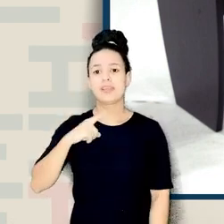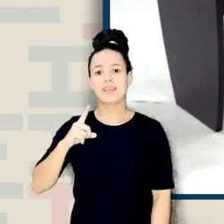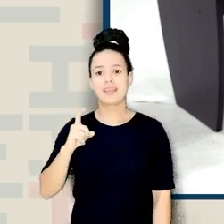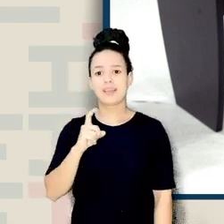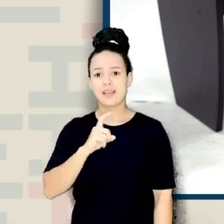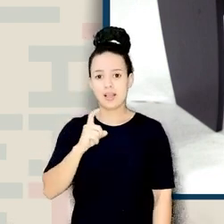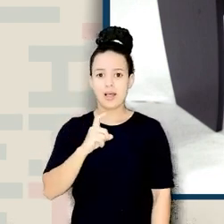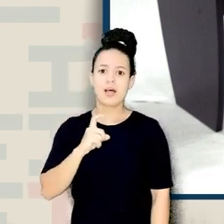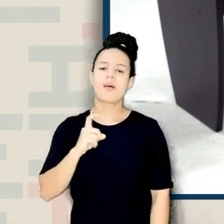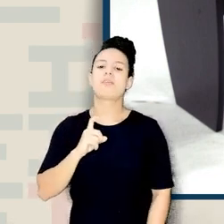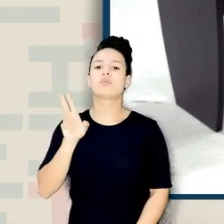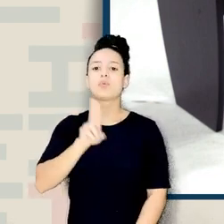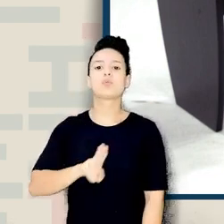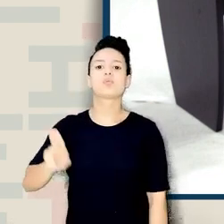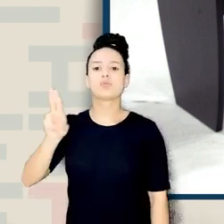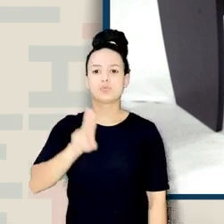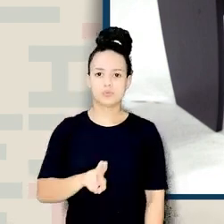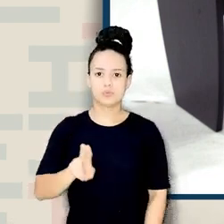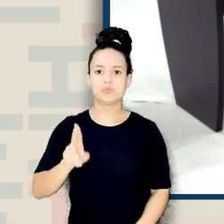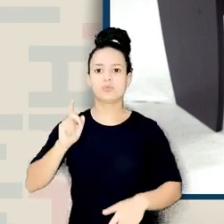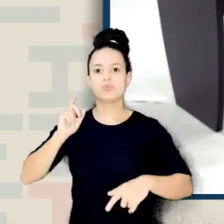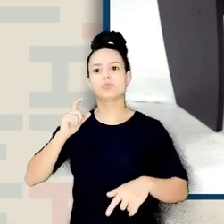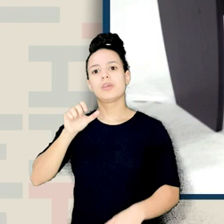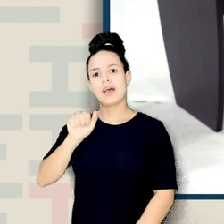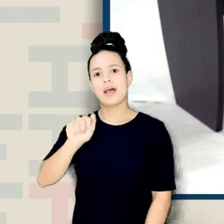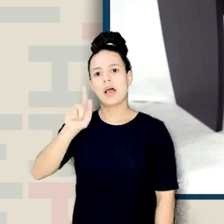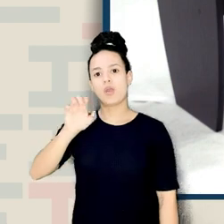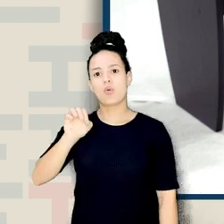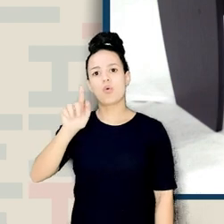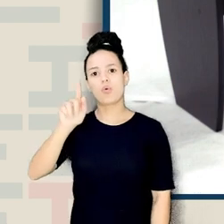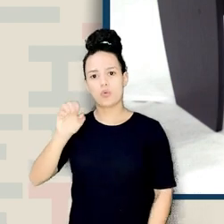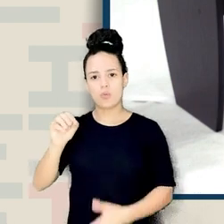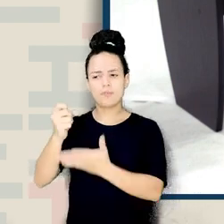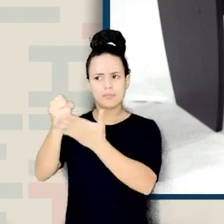vou fazer aqui no agogô, para ser um guia.